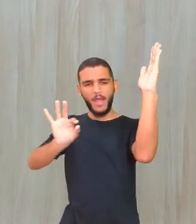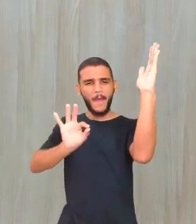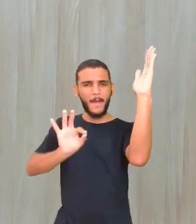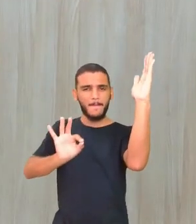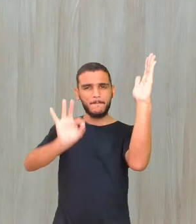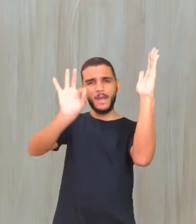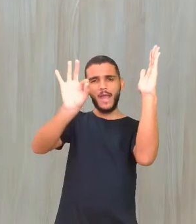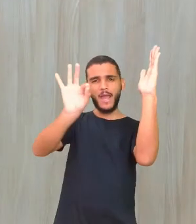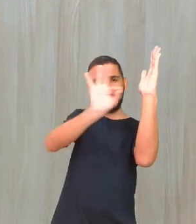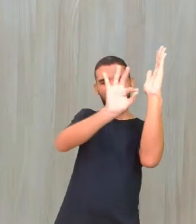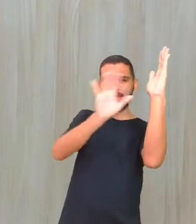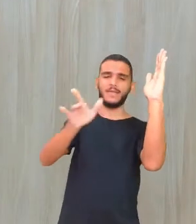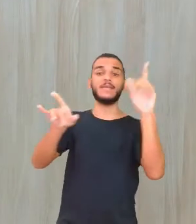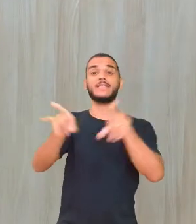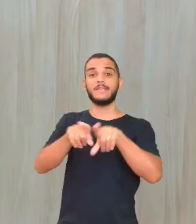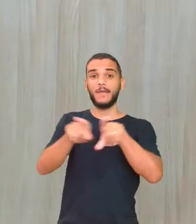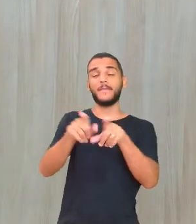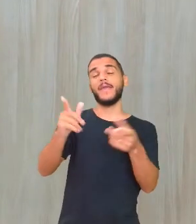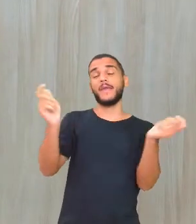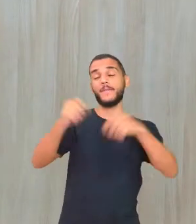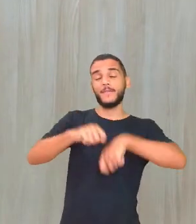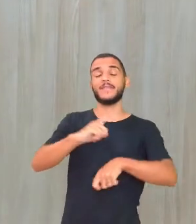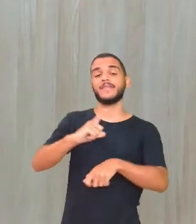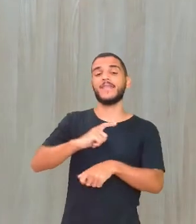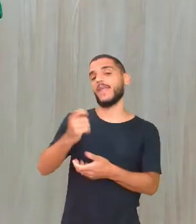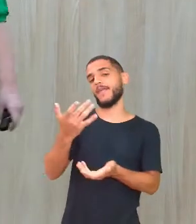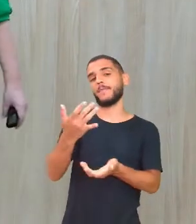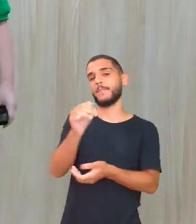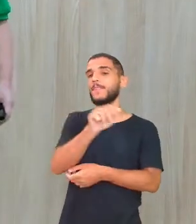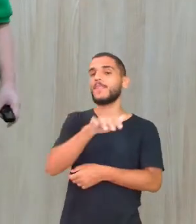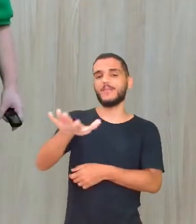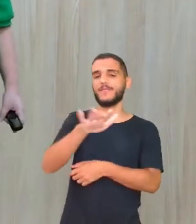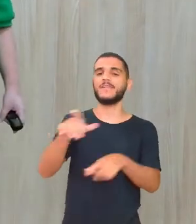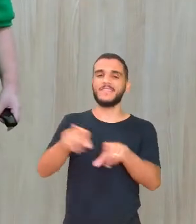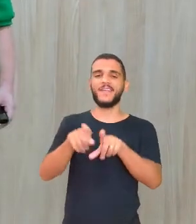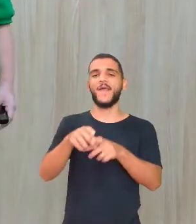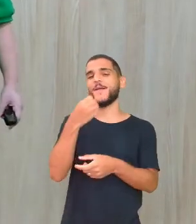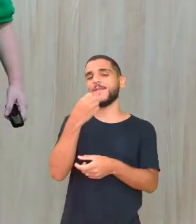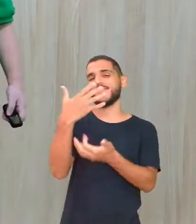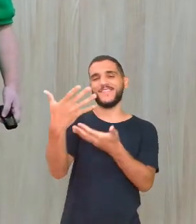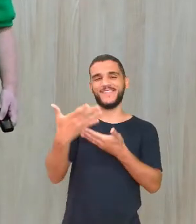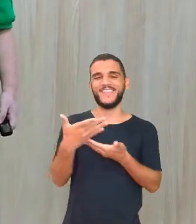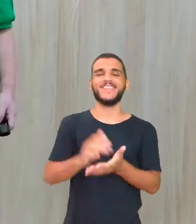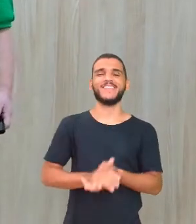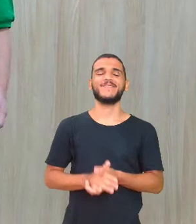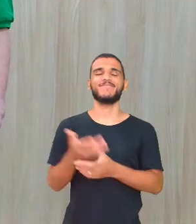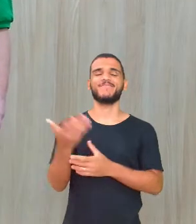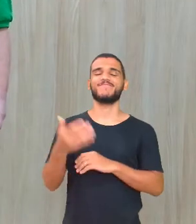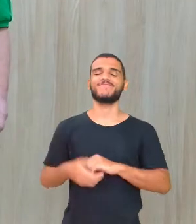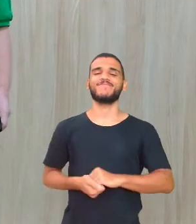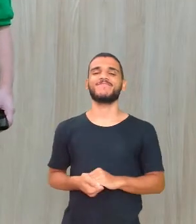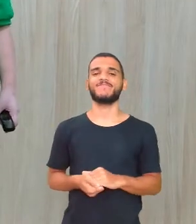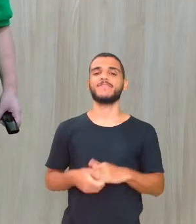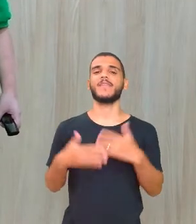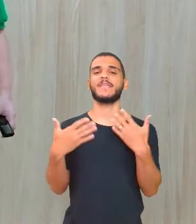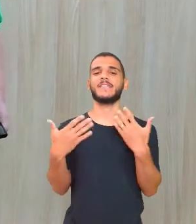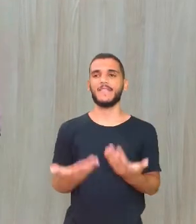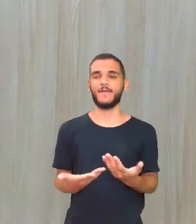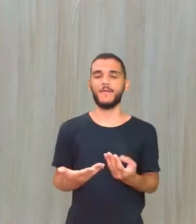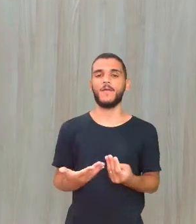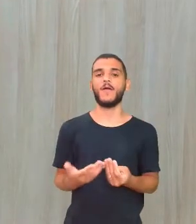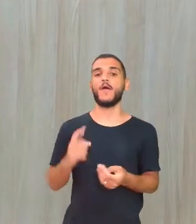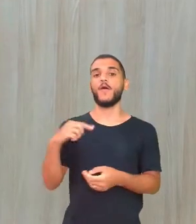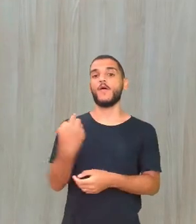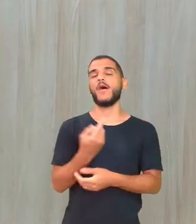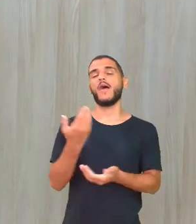noutros espaços, espaço esférico, por exemplo. Bom, bem-vindo ao nosso canal. Lembrando que nossas